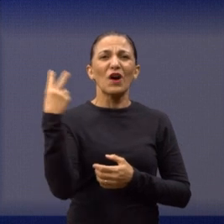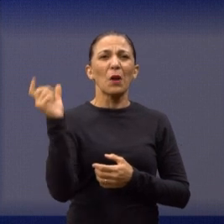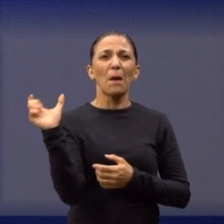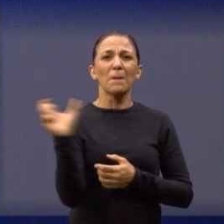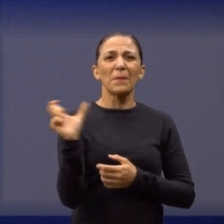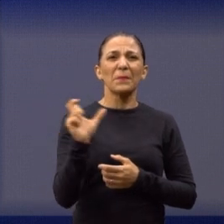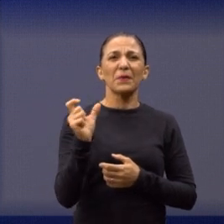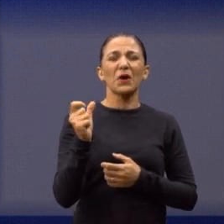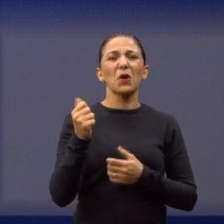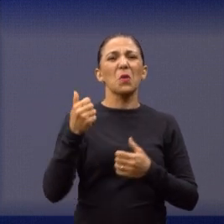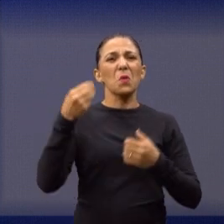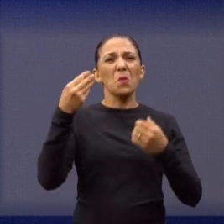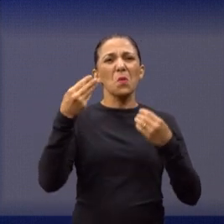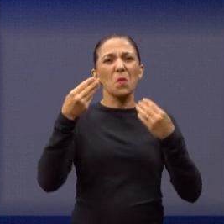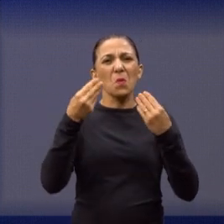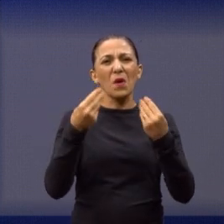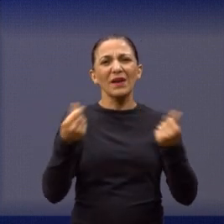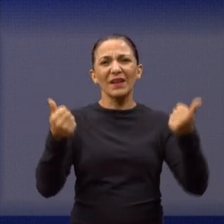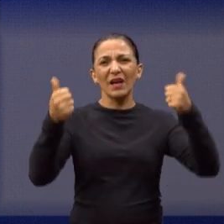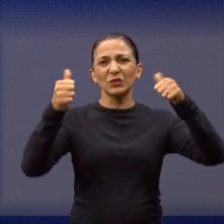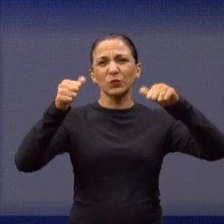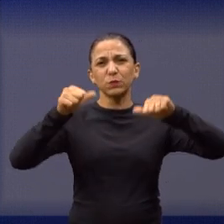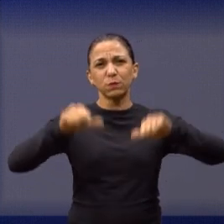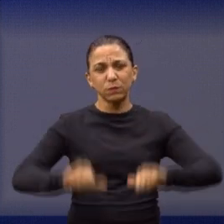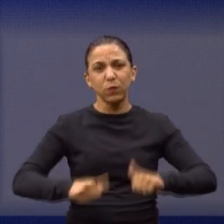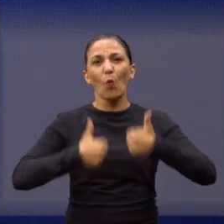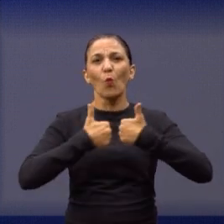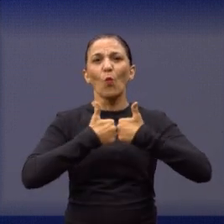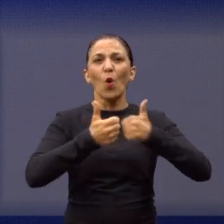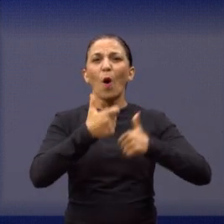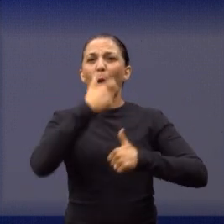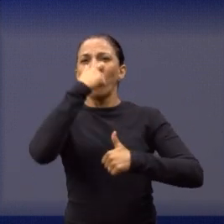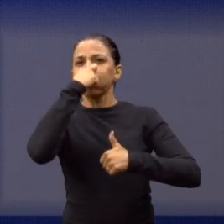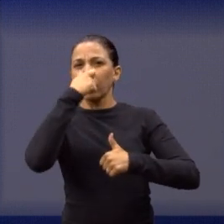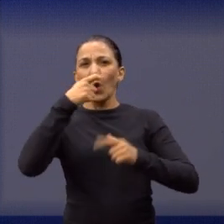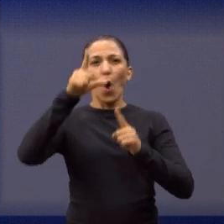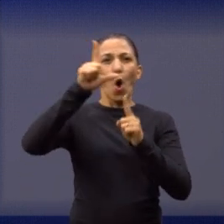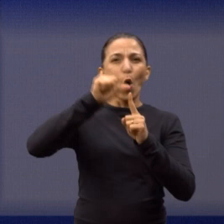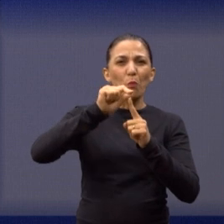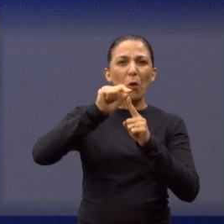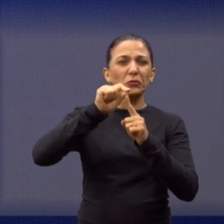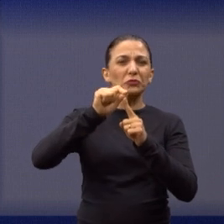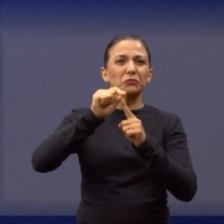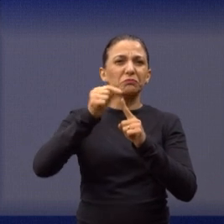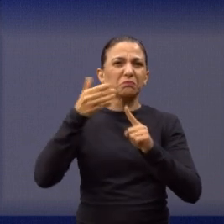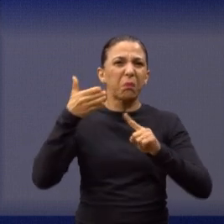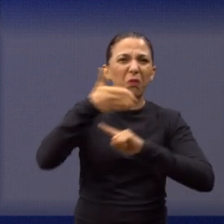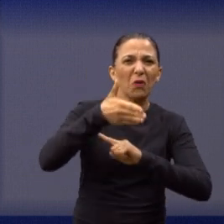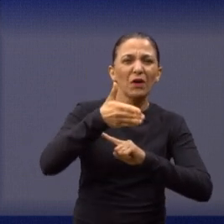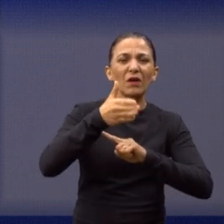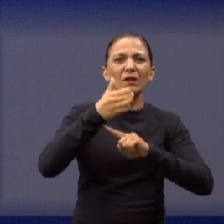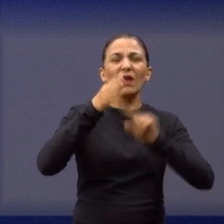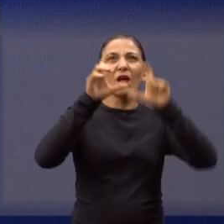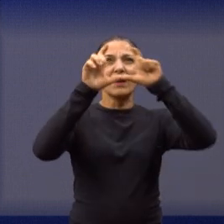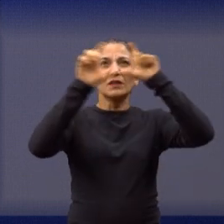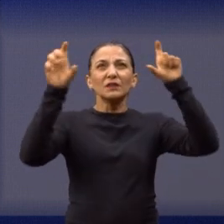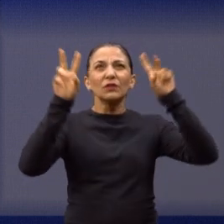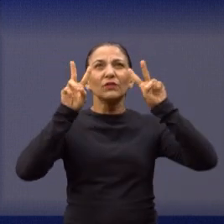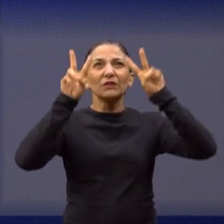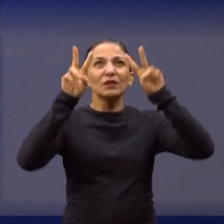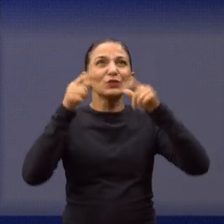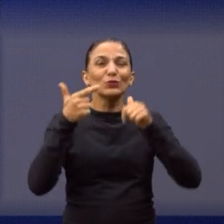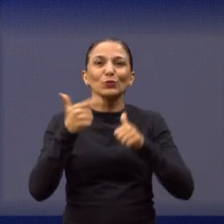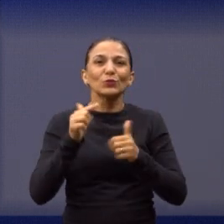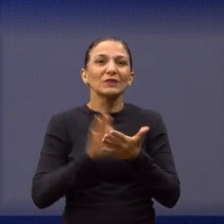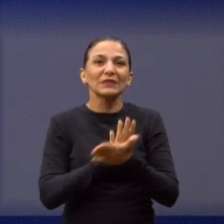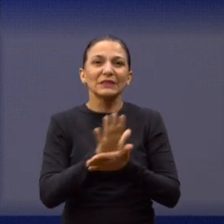para baixa qualidade dos ônibus. Os ônibus lotados e não param no ponto. Um até passou com letreiro apagado e lugar no fundo, dos